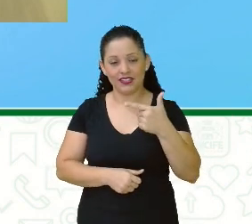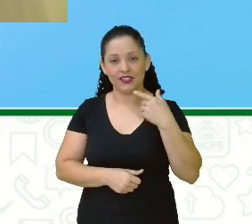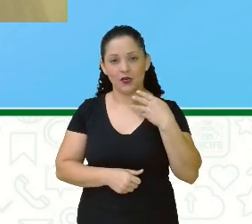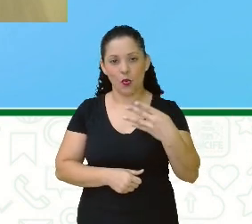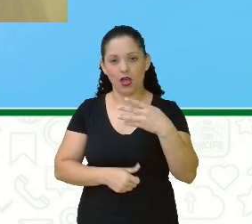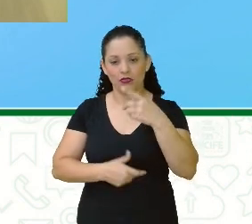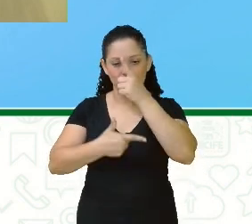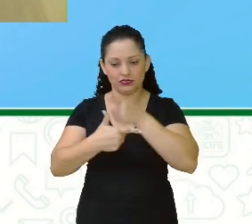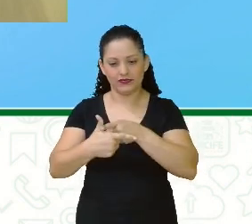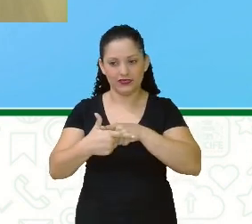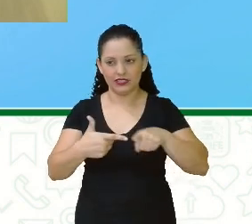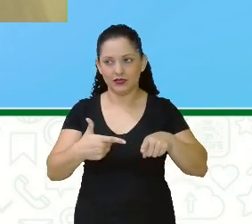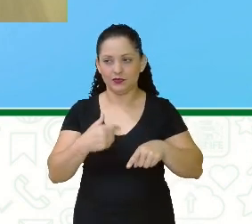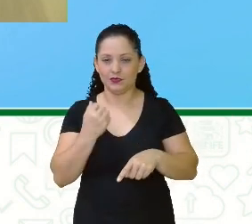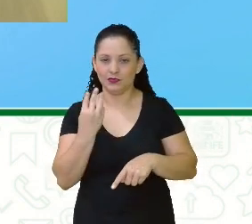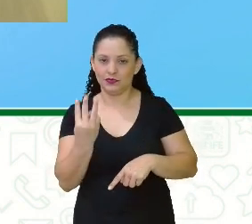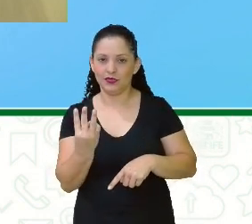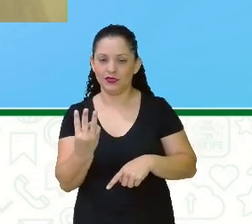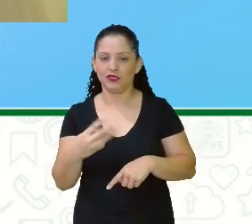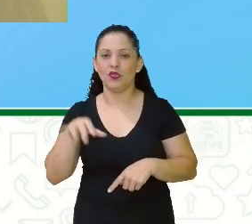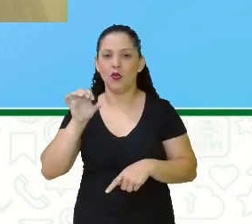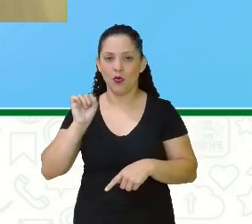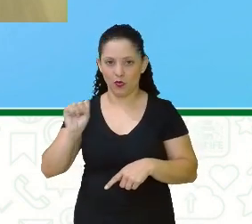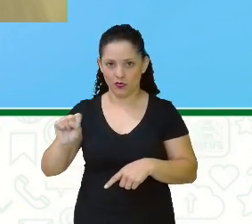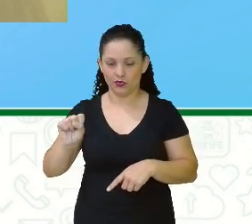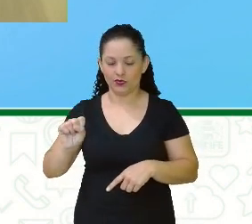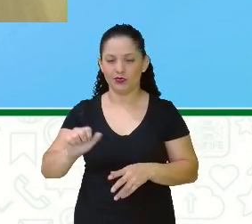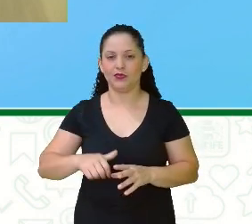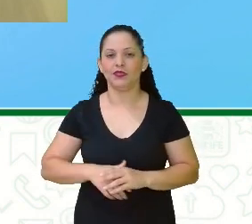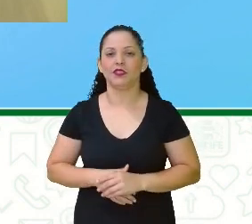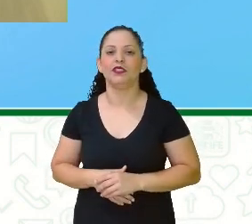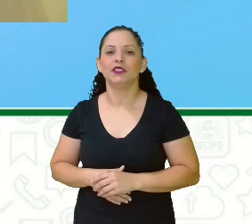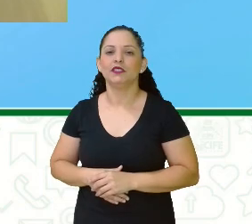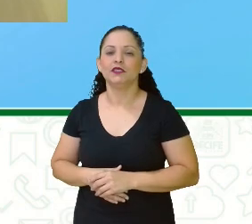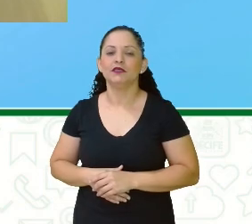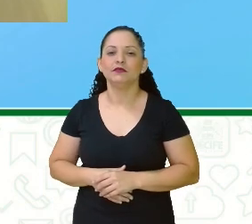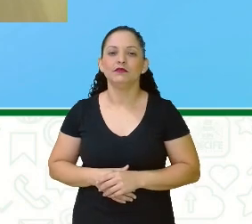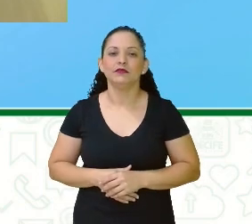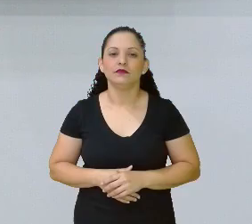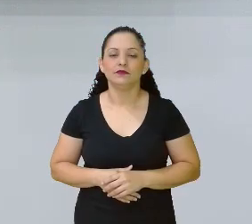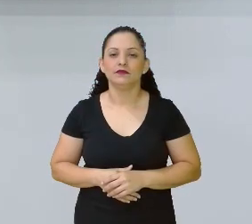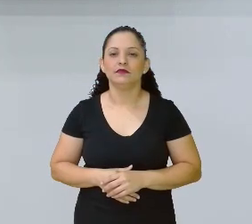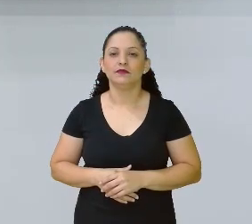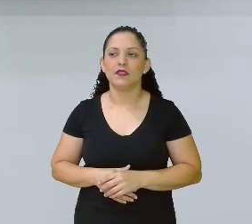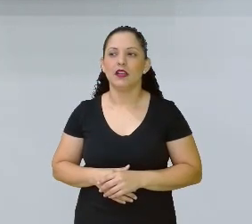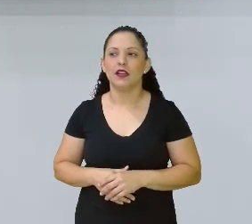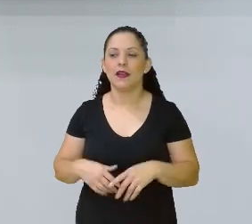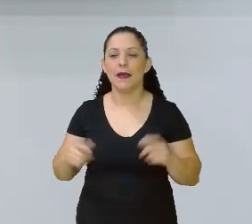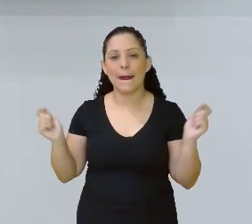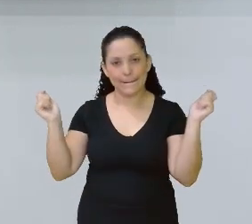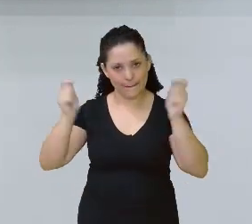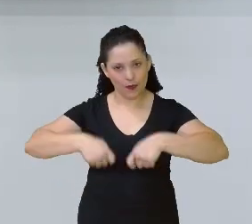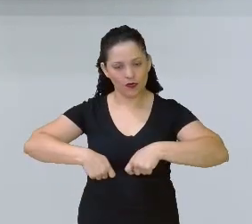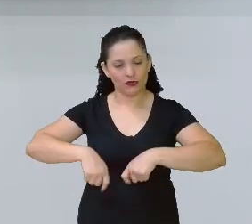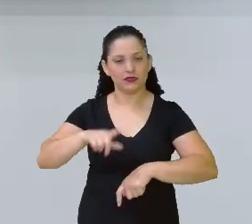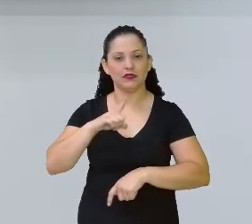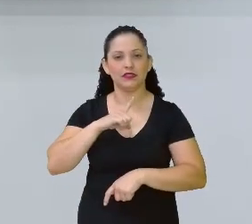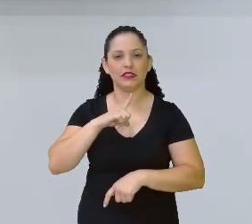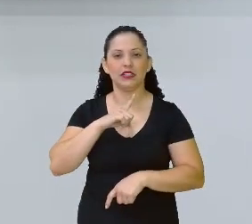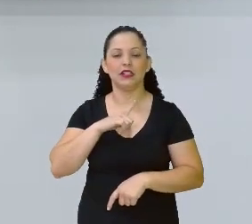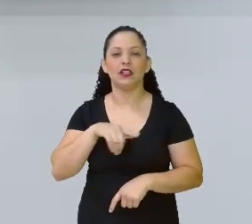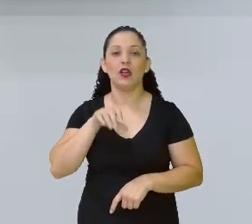o resultado 8, ok? Então, poderão ser cheias